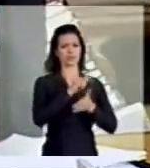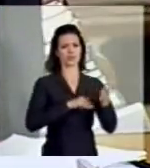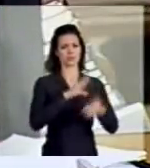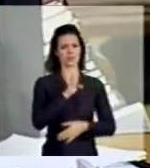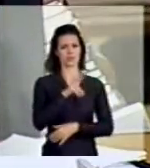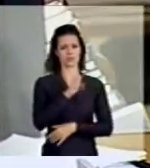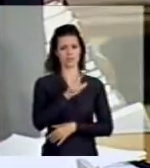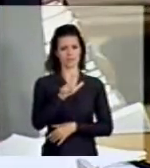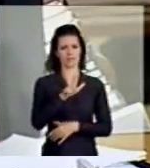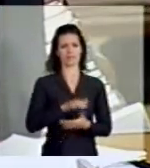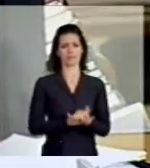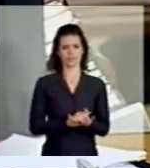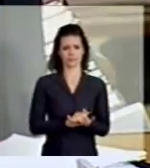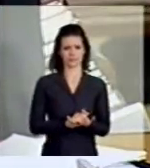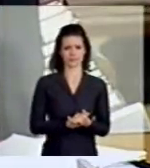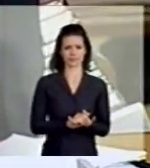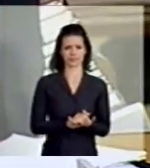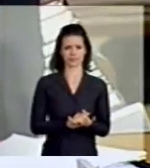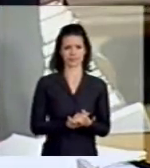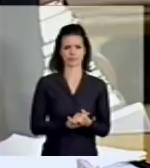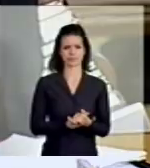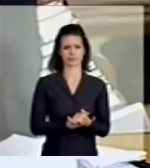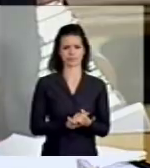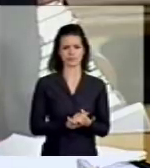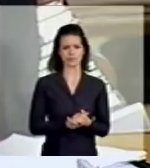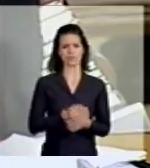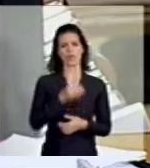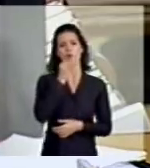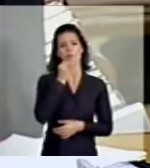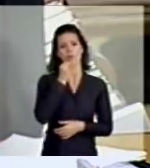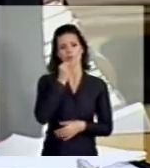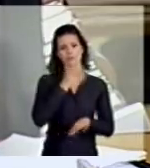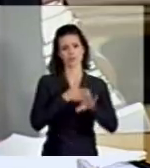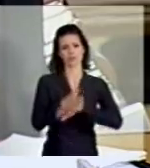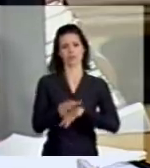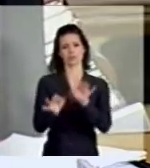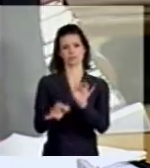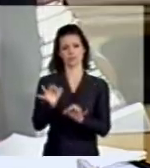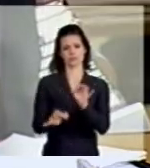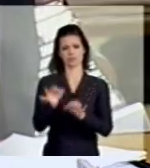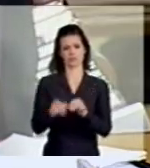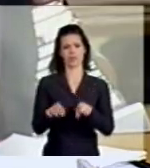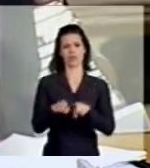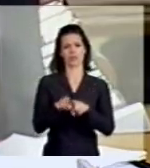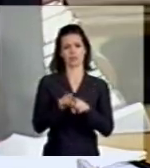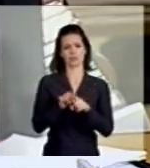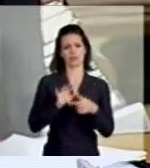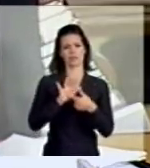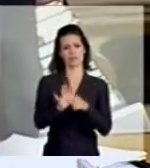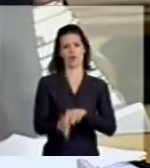inclusive adentrar o campo da jurisdição voluntária. E fixo também a idade mínima,